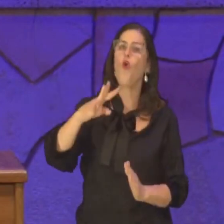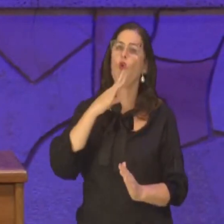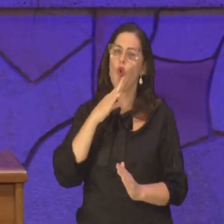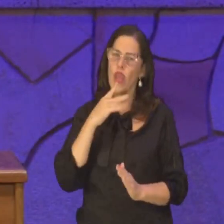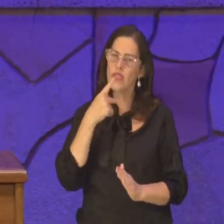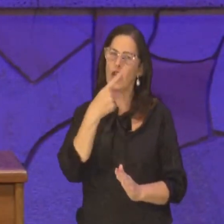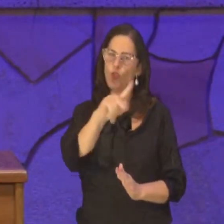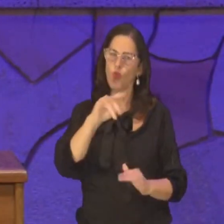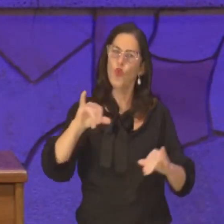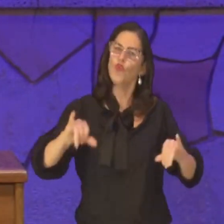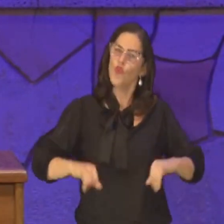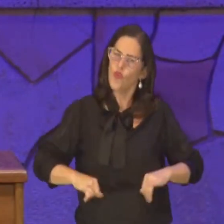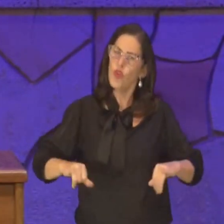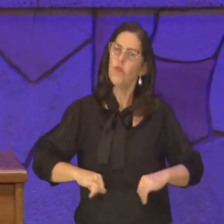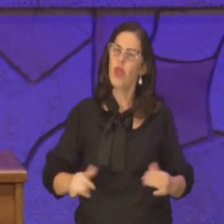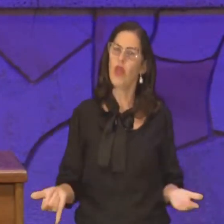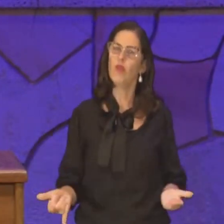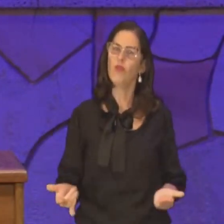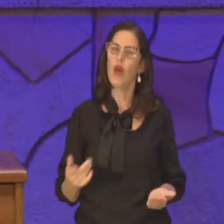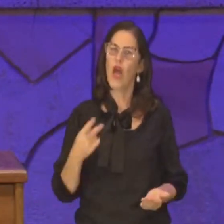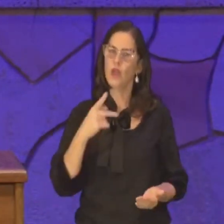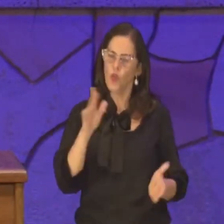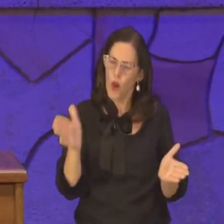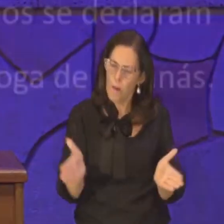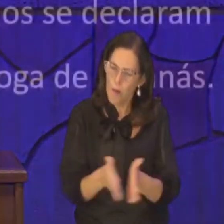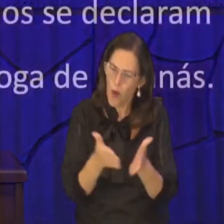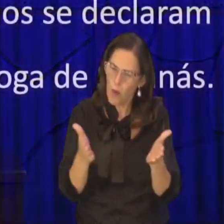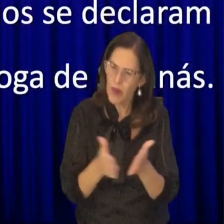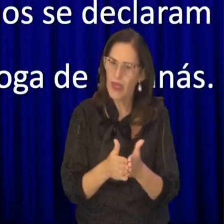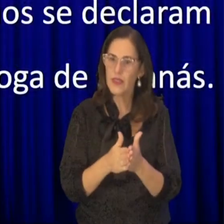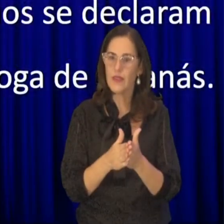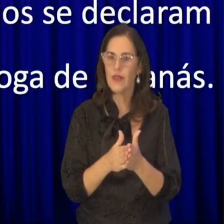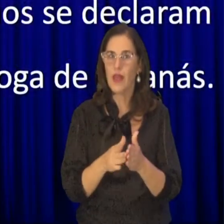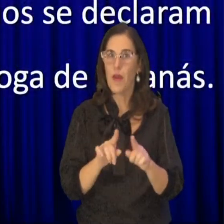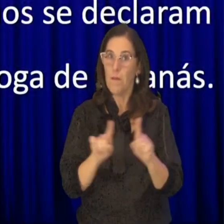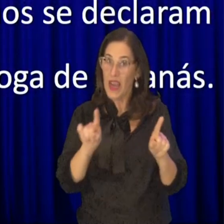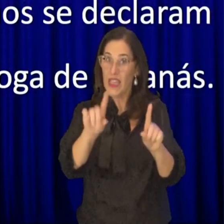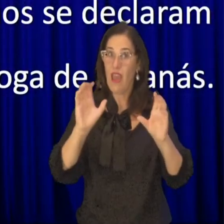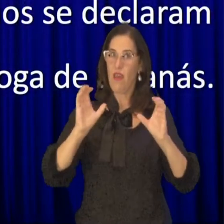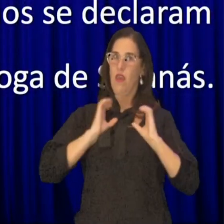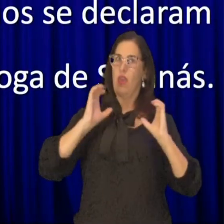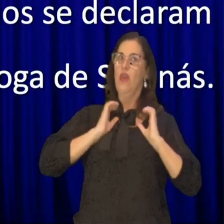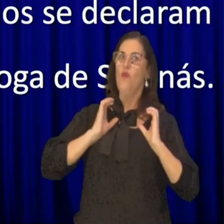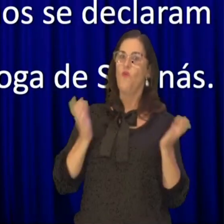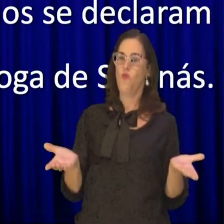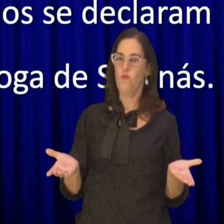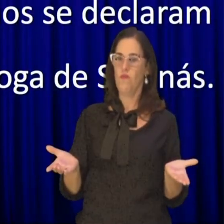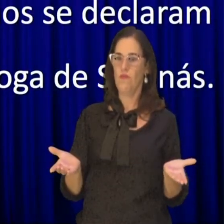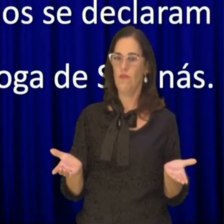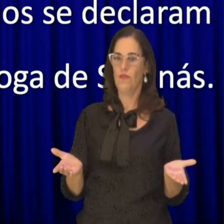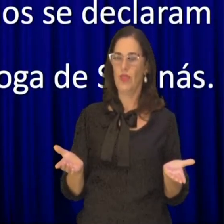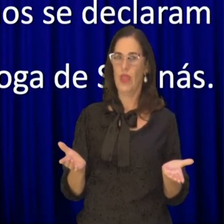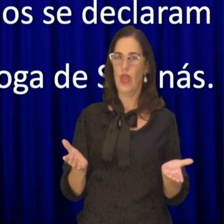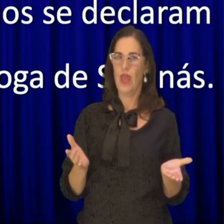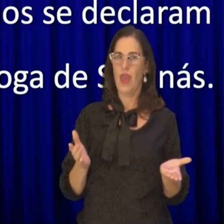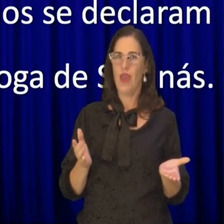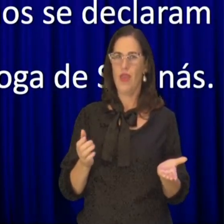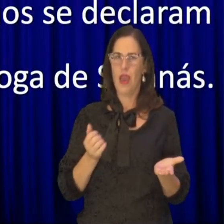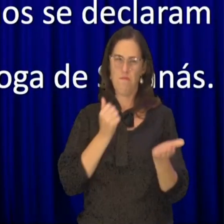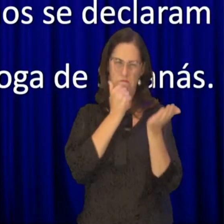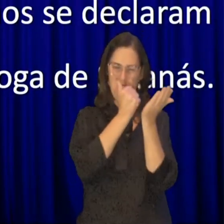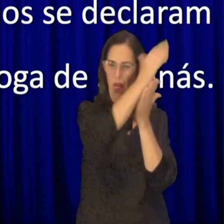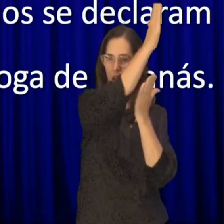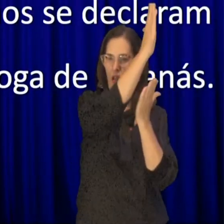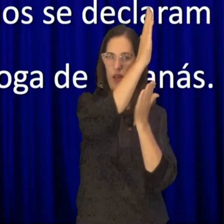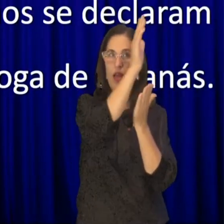tua tribulação, a tua pobreza, mas tu és rico, e a blasfêmia dos que a si mesmos